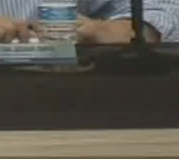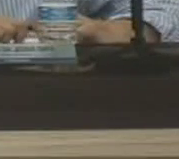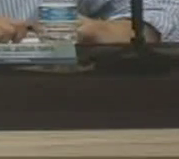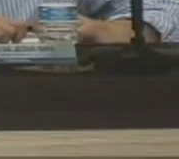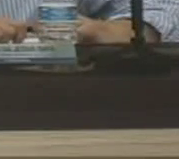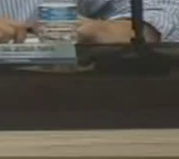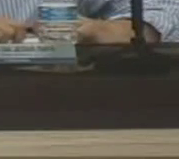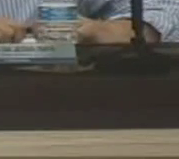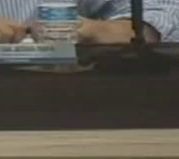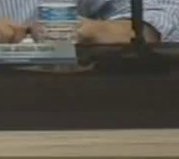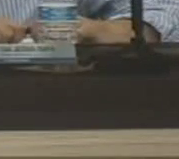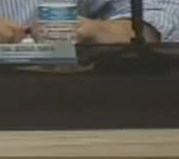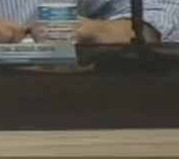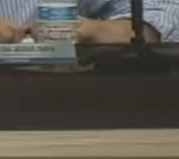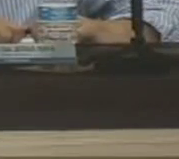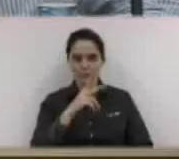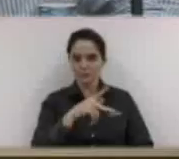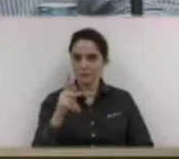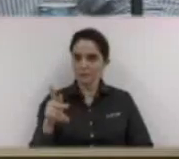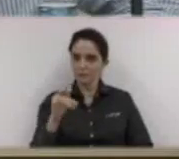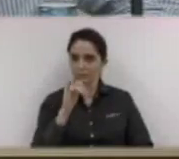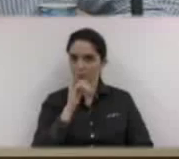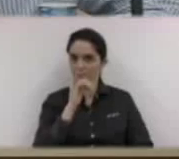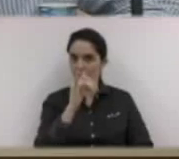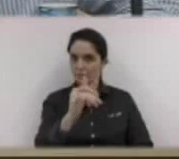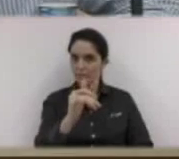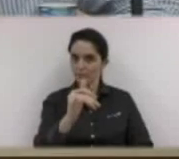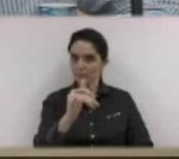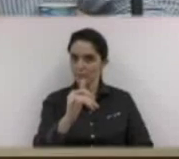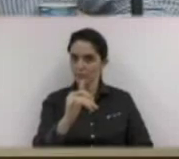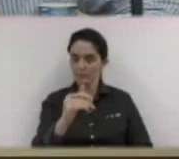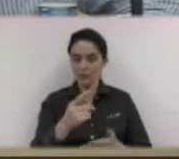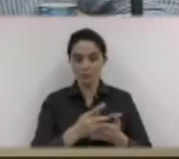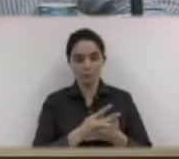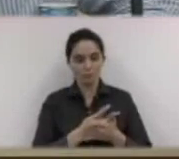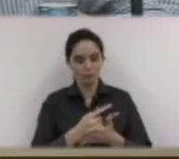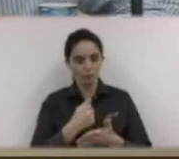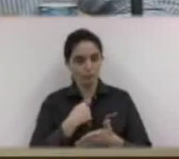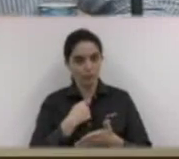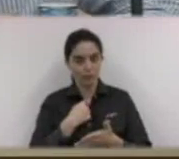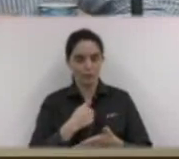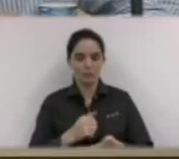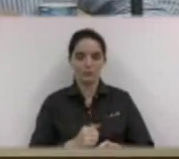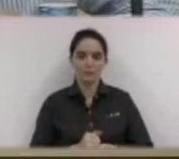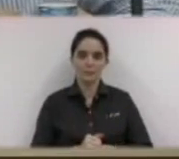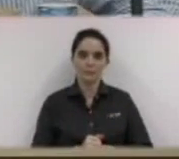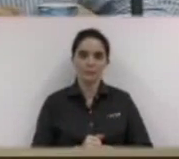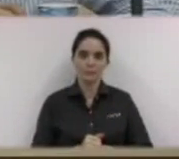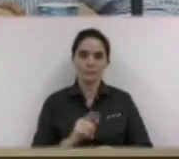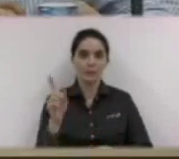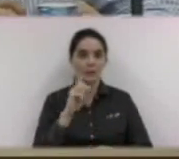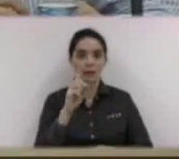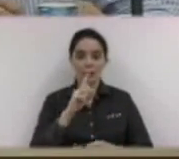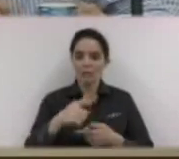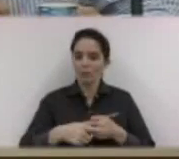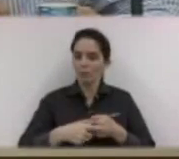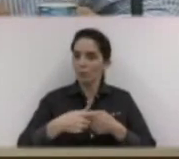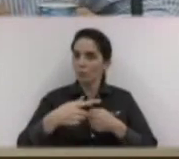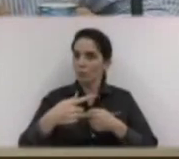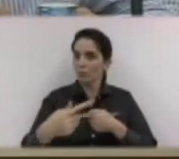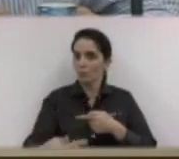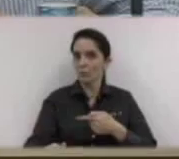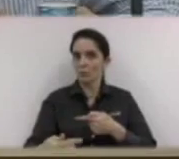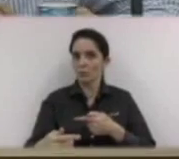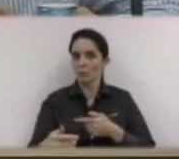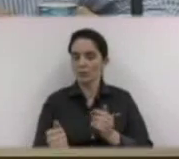Senhores vereadores, esta presidência comunica que houve um equívoco da minha parte e não é a prorrogação da